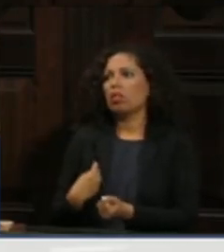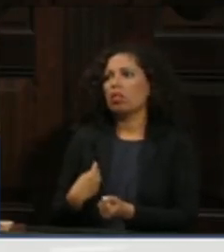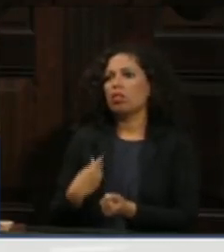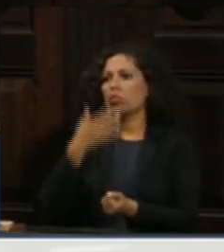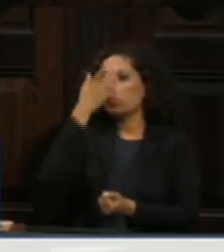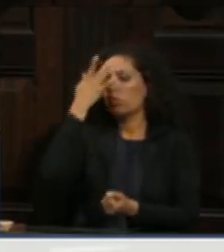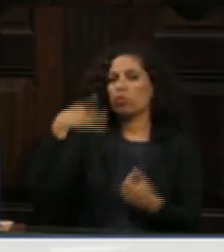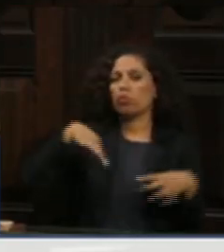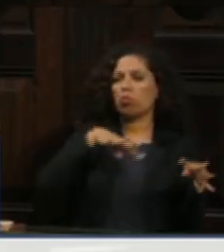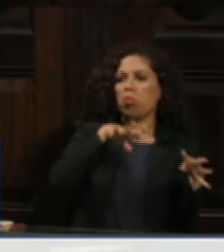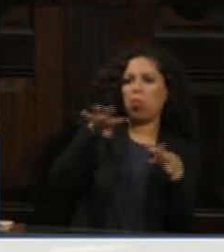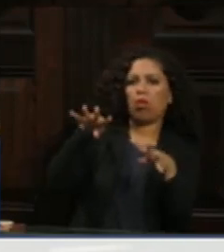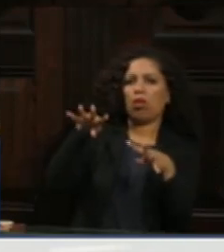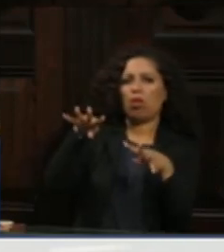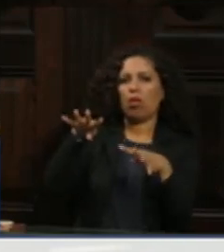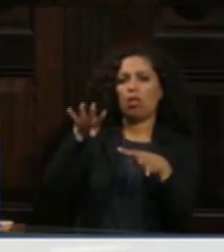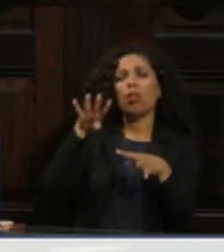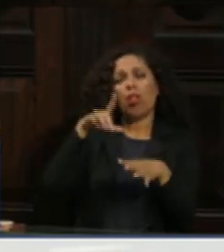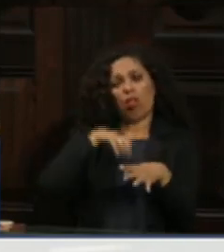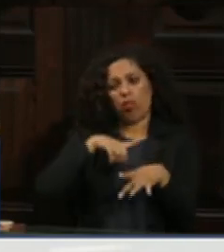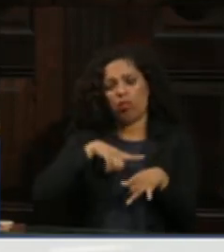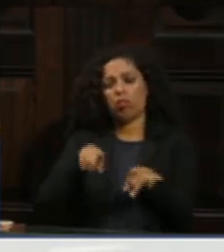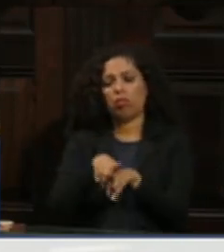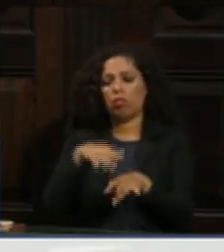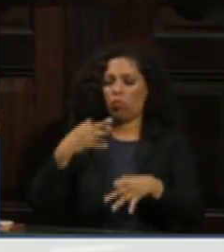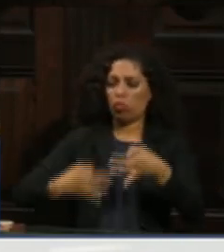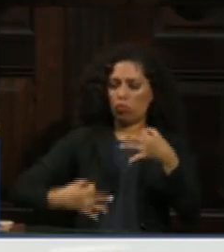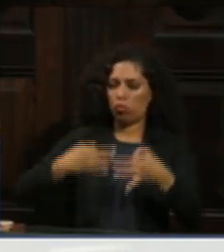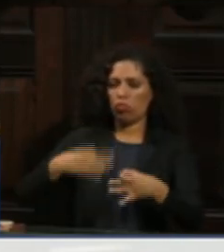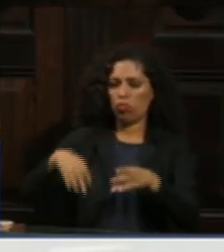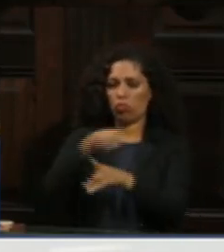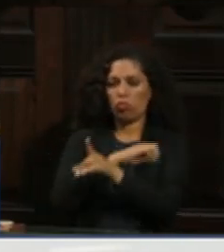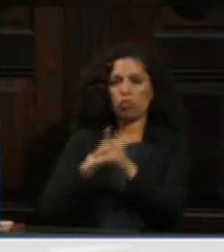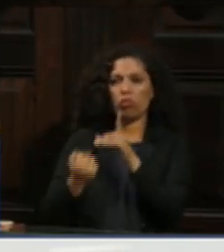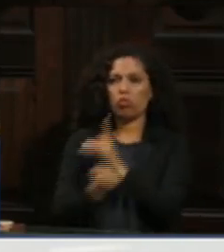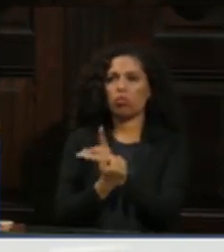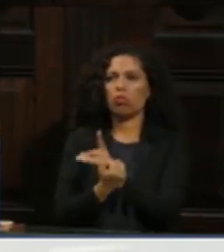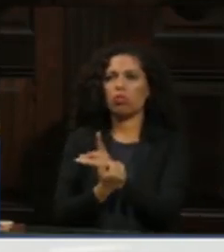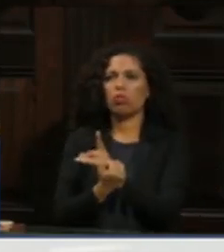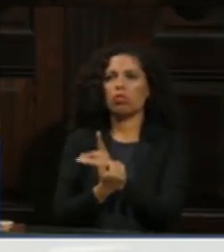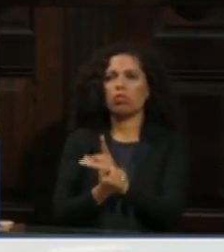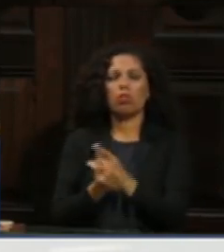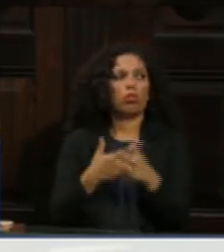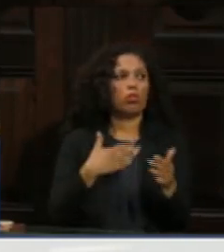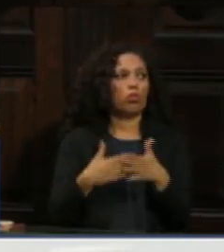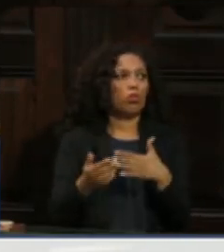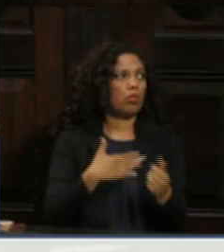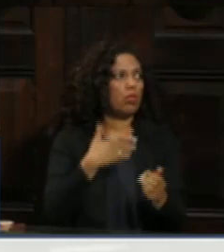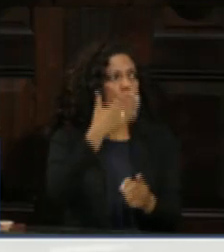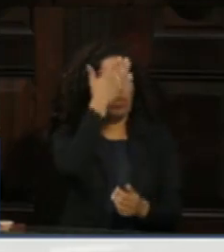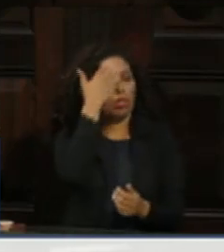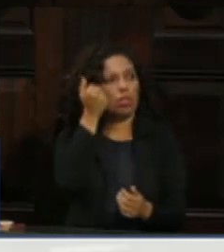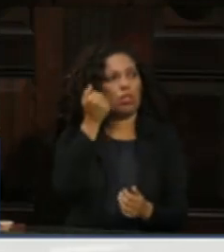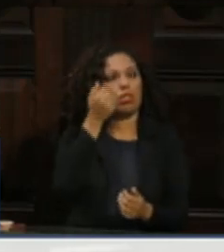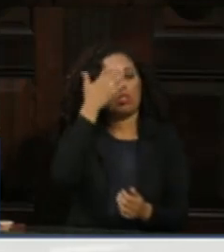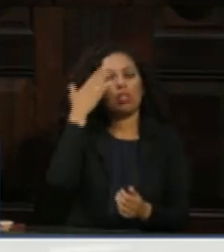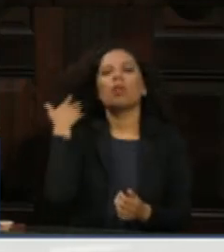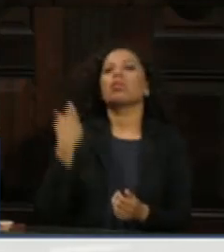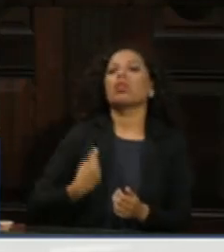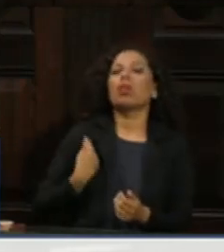simplesmente que são assessores parlamentares. Se não fossem assessores parlamentares, não